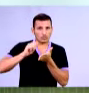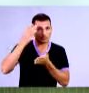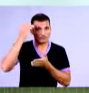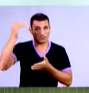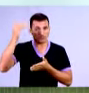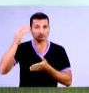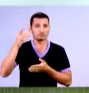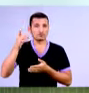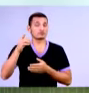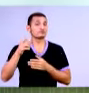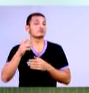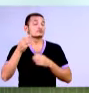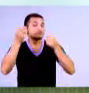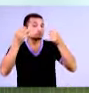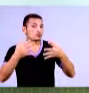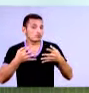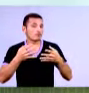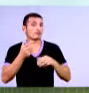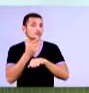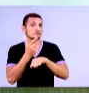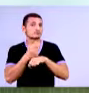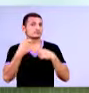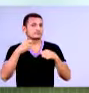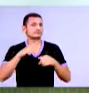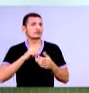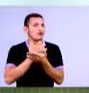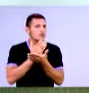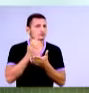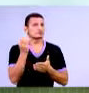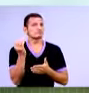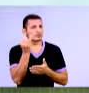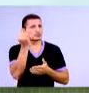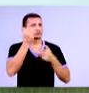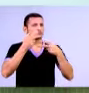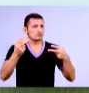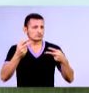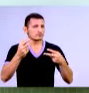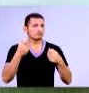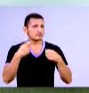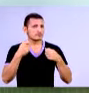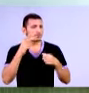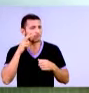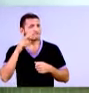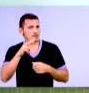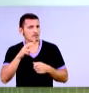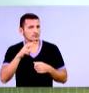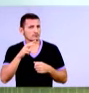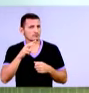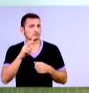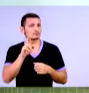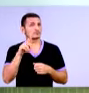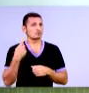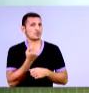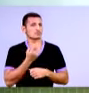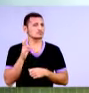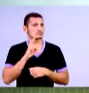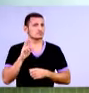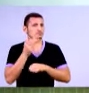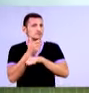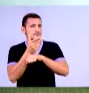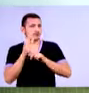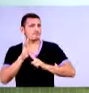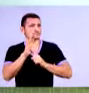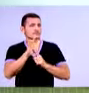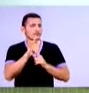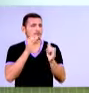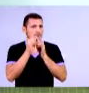atender a alguns aspectos, precisa observar alguns fatores quando nós utilizamos multimídia para apresentação de informações. Então nós vamos